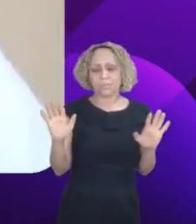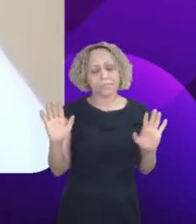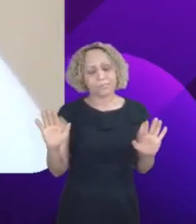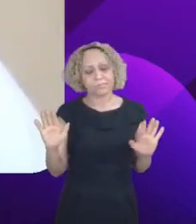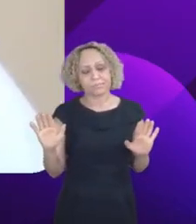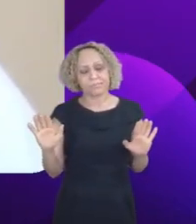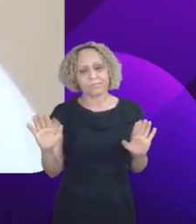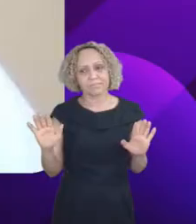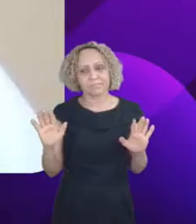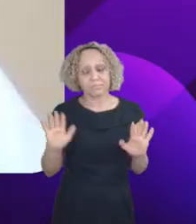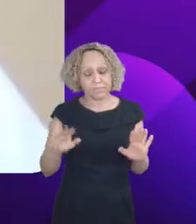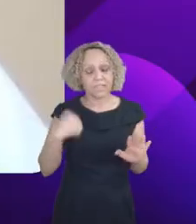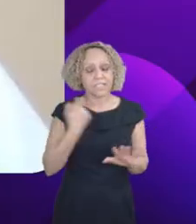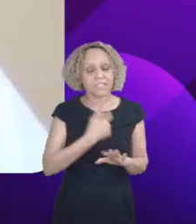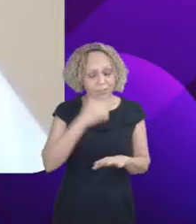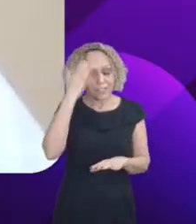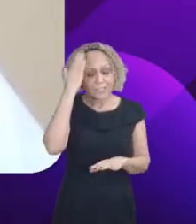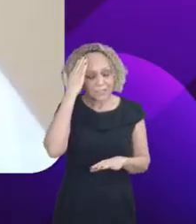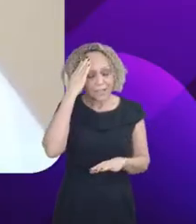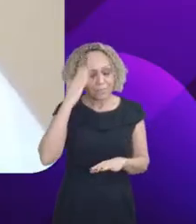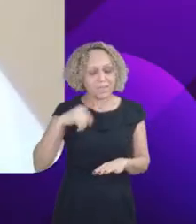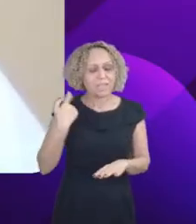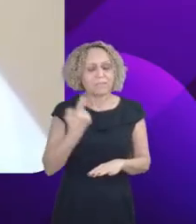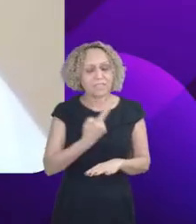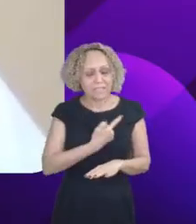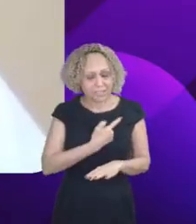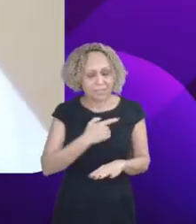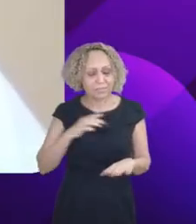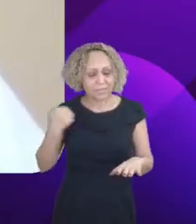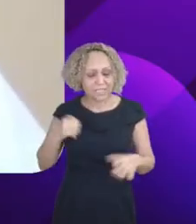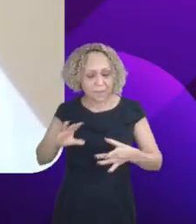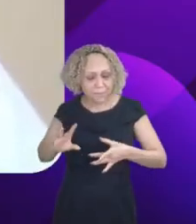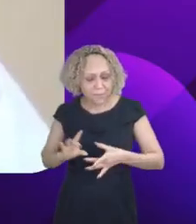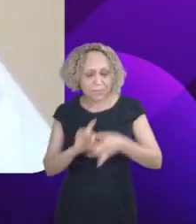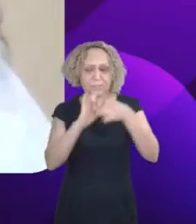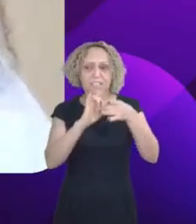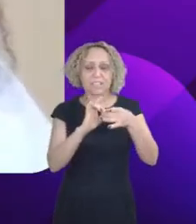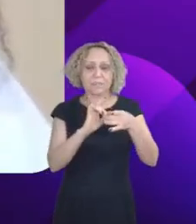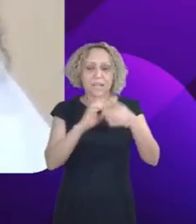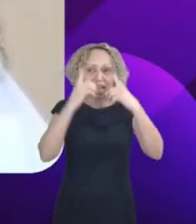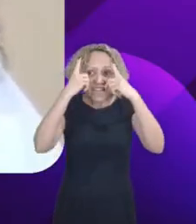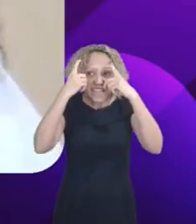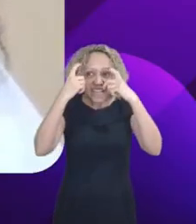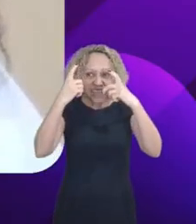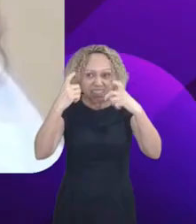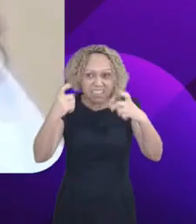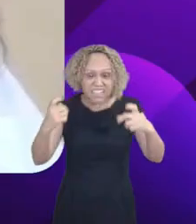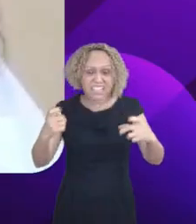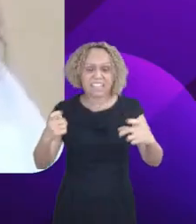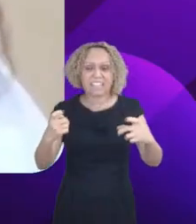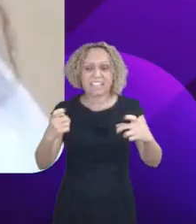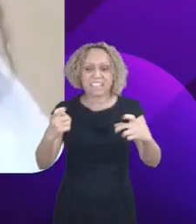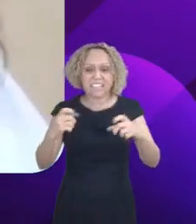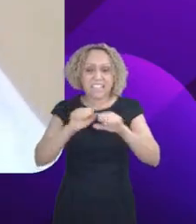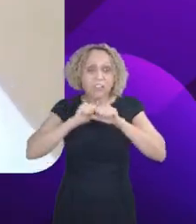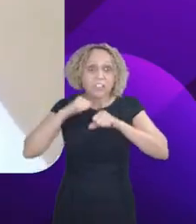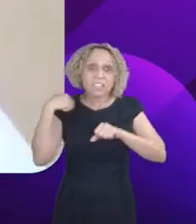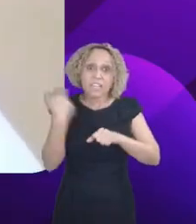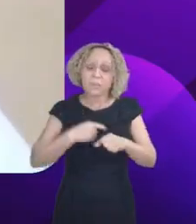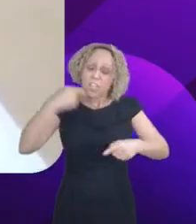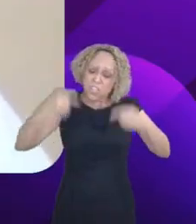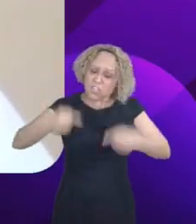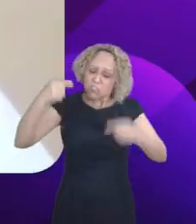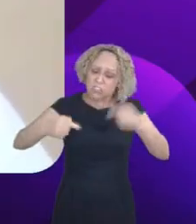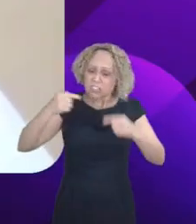Então, nós precisamos nos unir e nos fortalecermos para que essas violências possam ser possíveis de serem ditas, faladas e defendidas